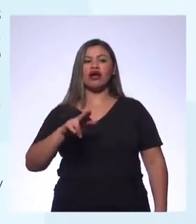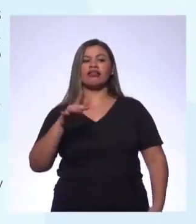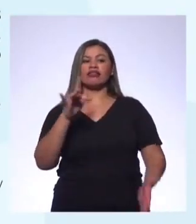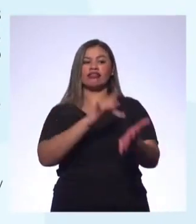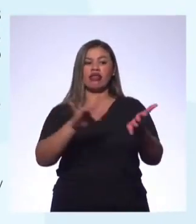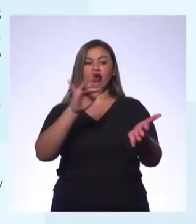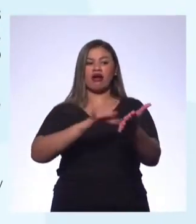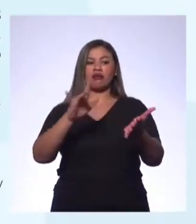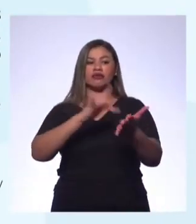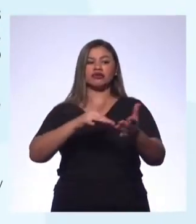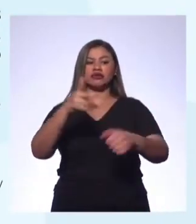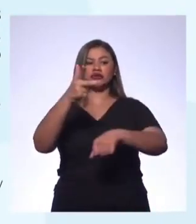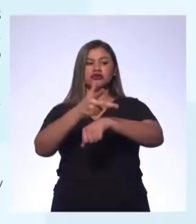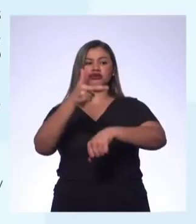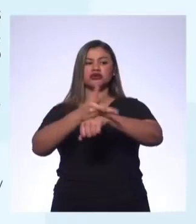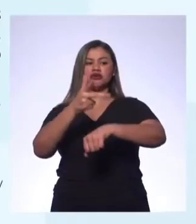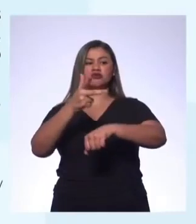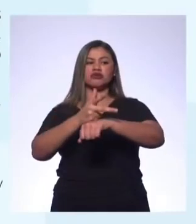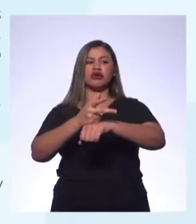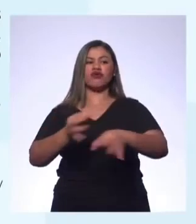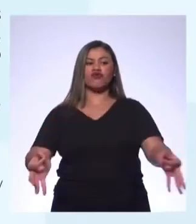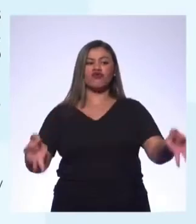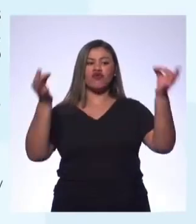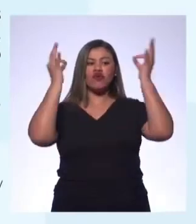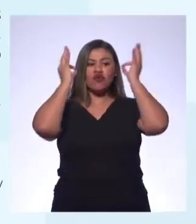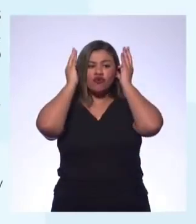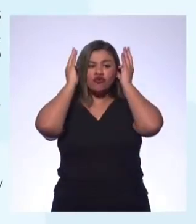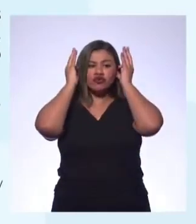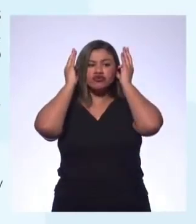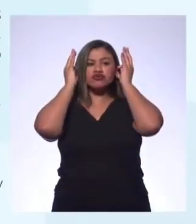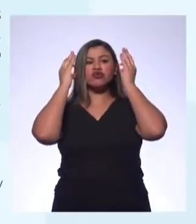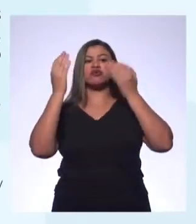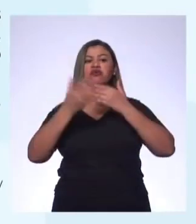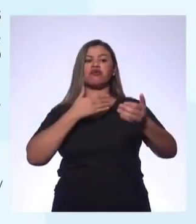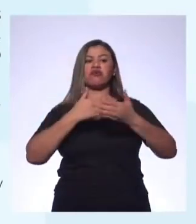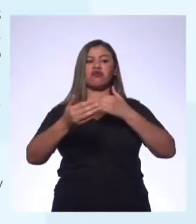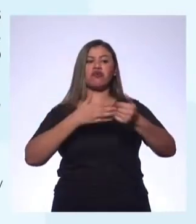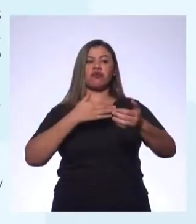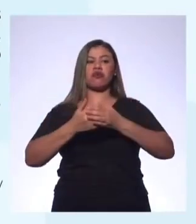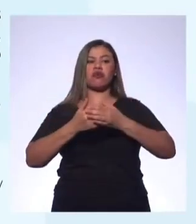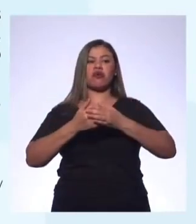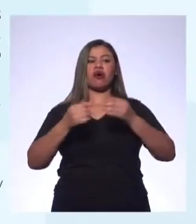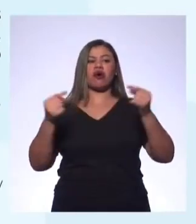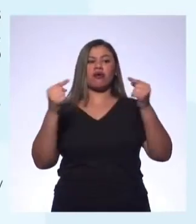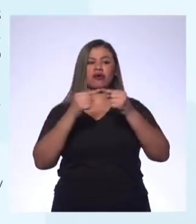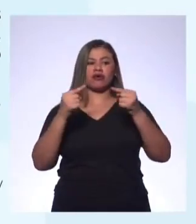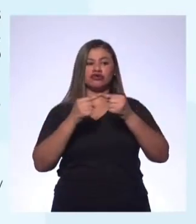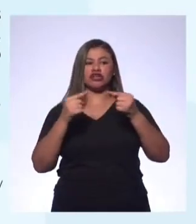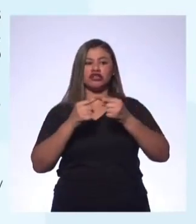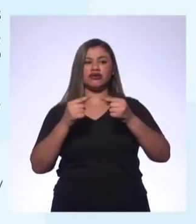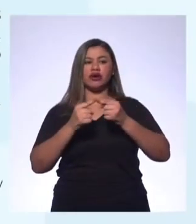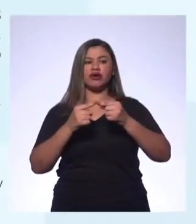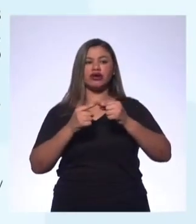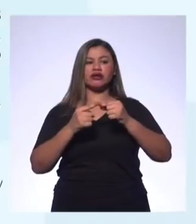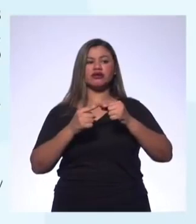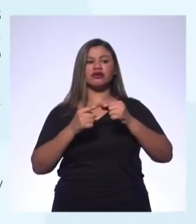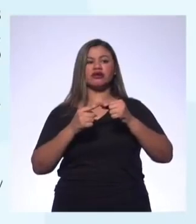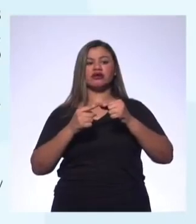smartphones, tablets, câmeras fotográficas, fones de ouvido e qualquer outro aparelho sonoro nas salas de